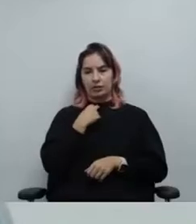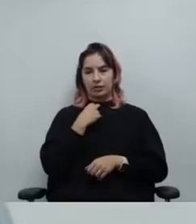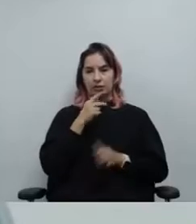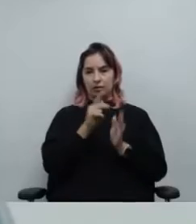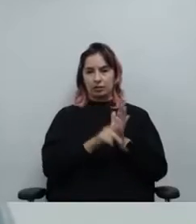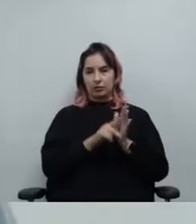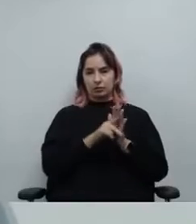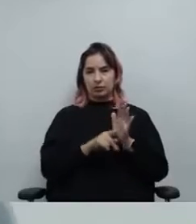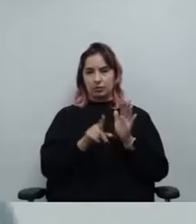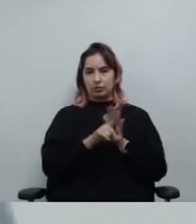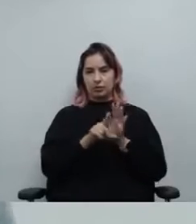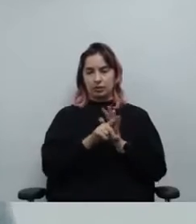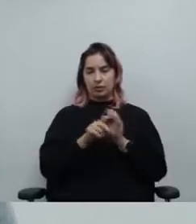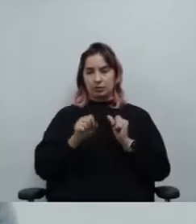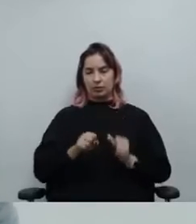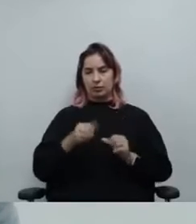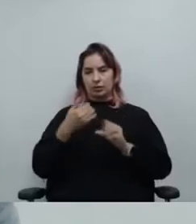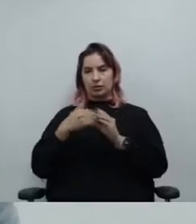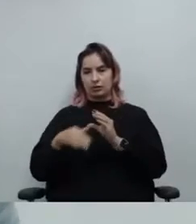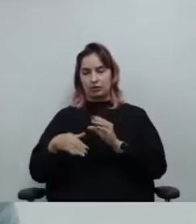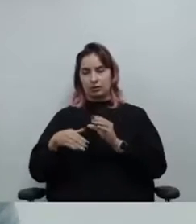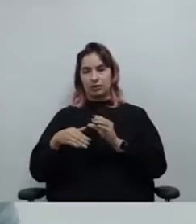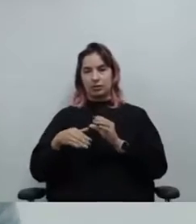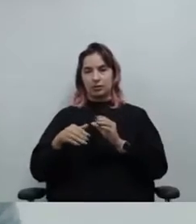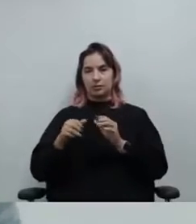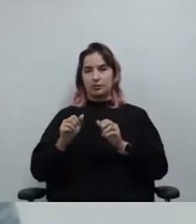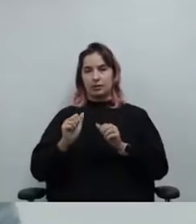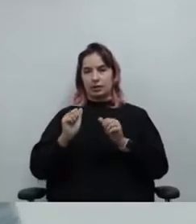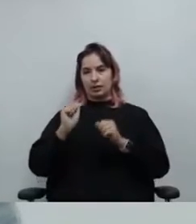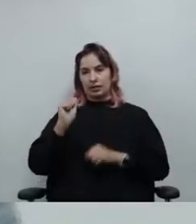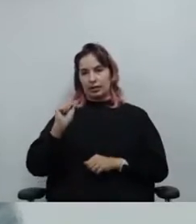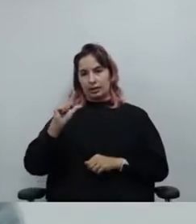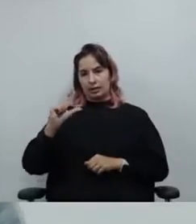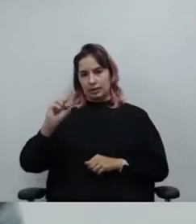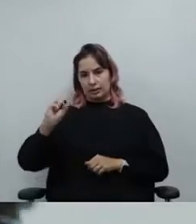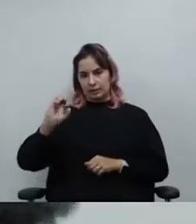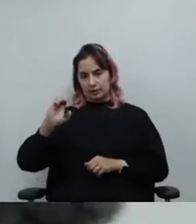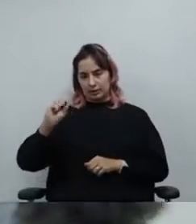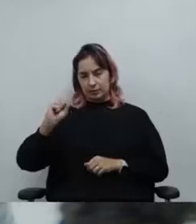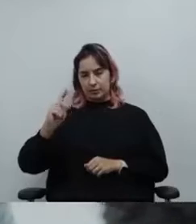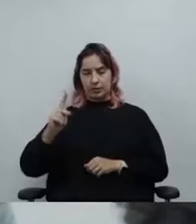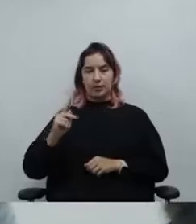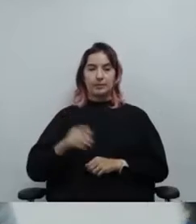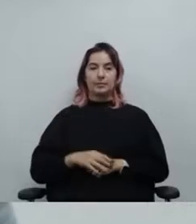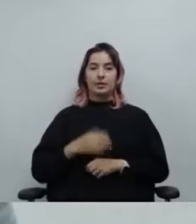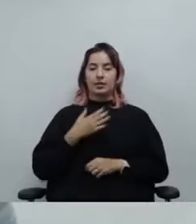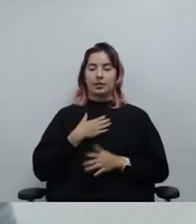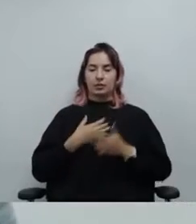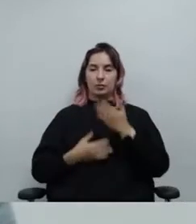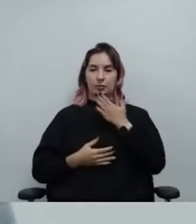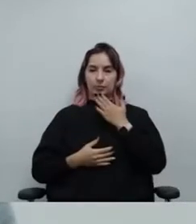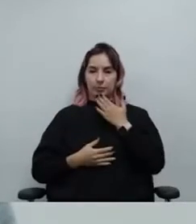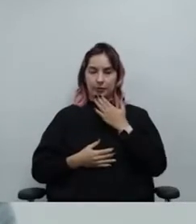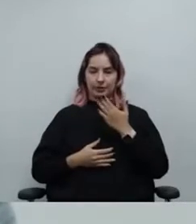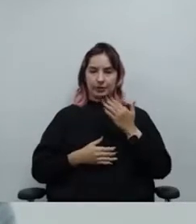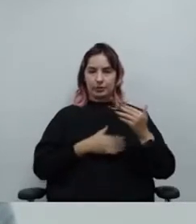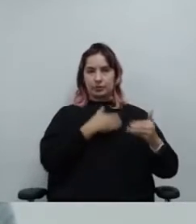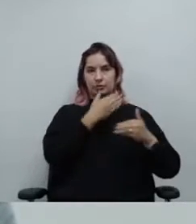lei a ser enviado para a Assembleia Legislativa. Por fim, ao colegiado, solicitamos que o processo